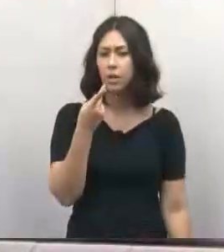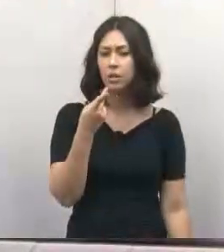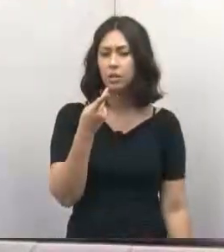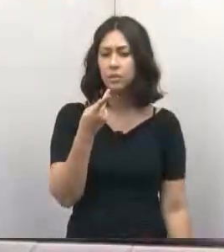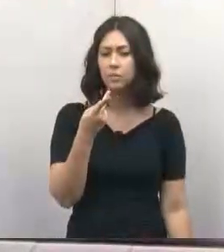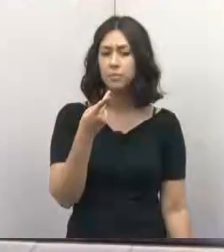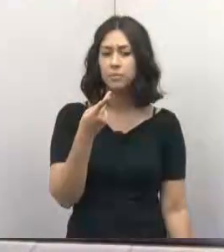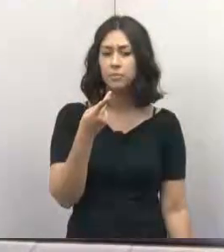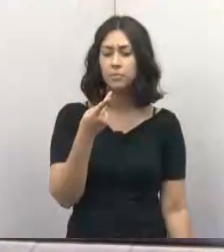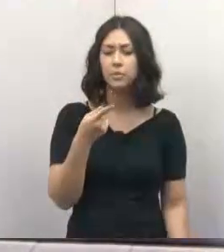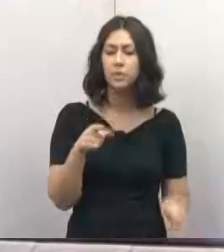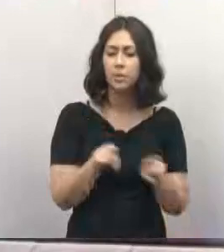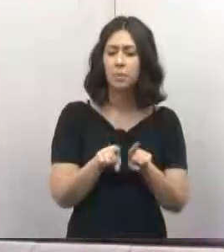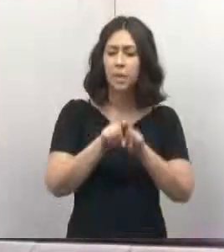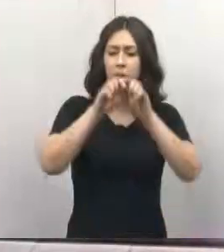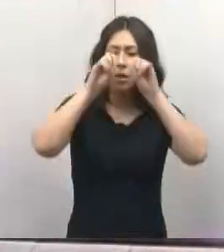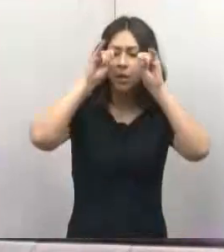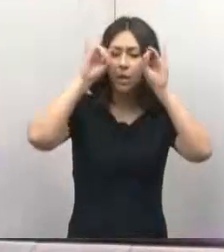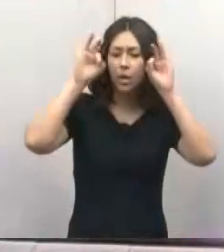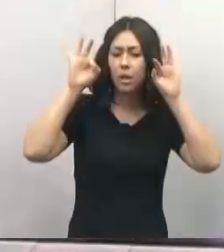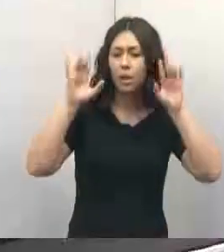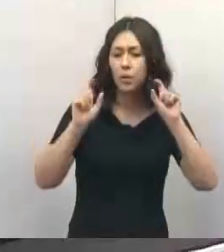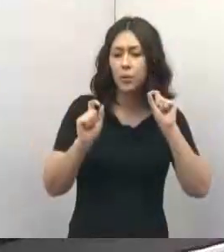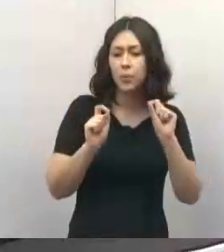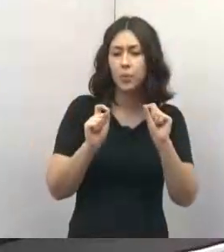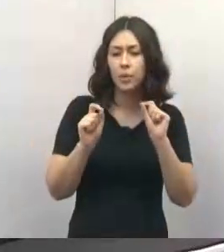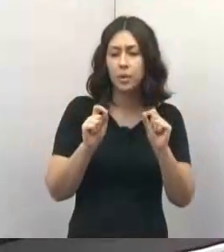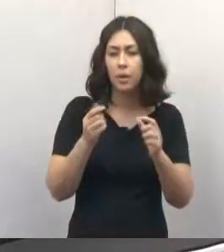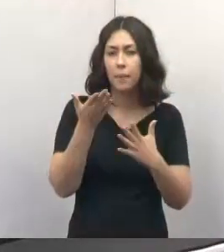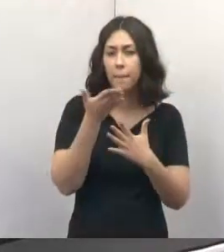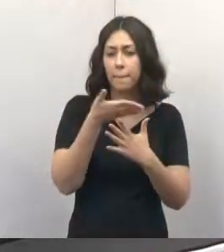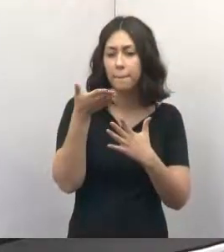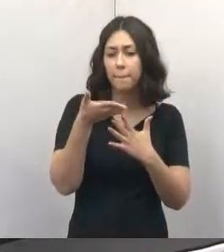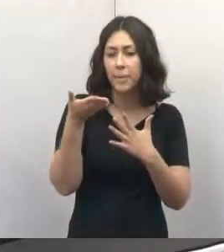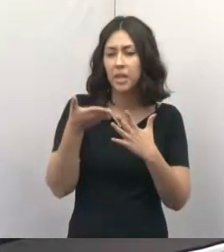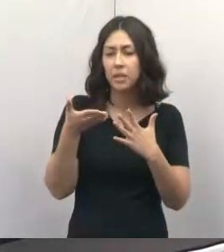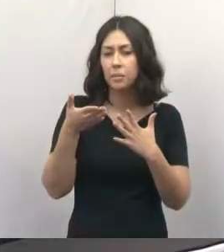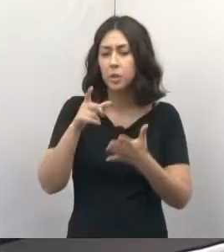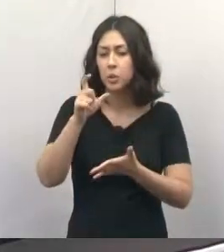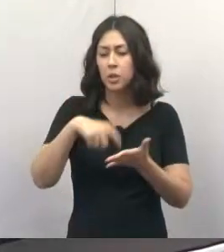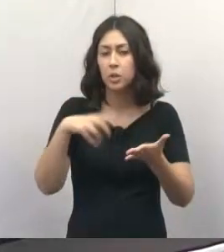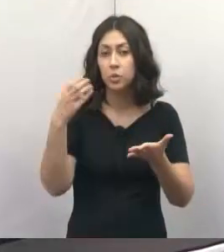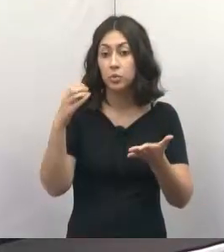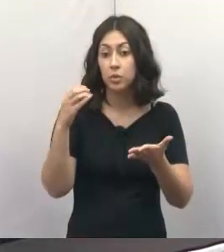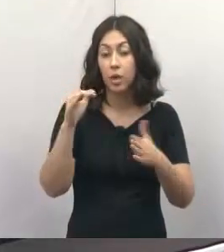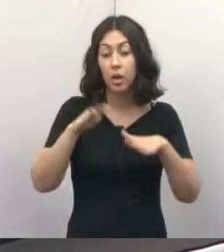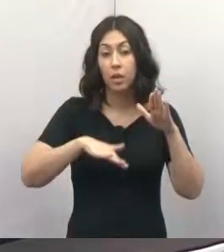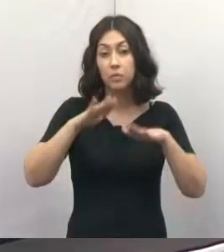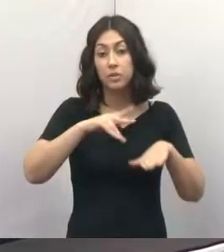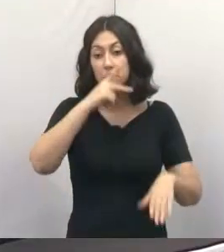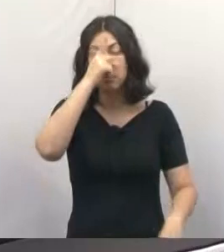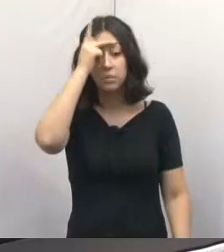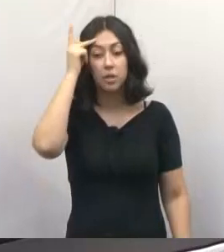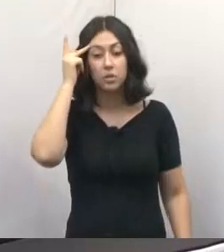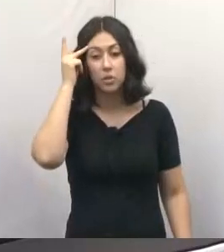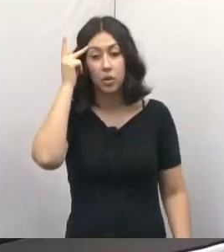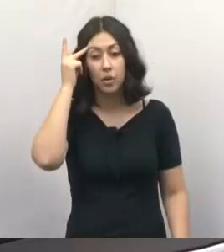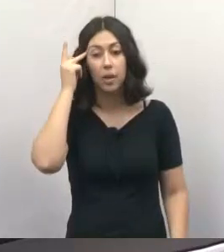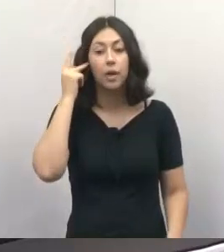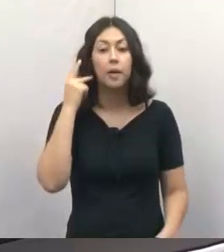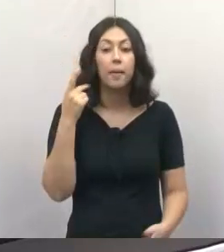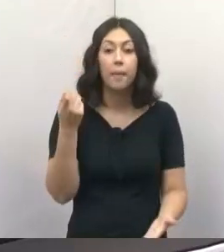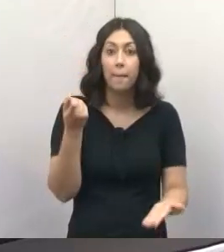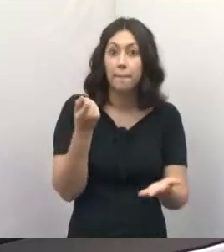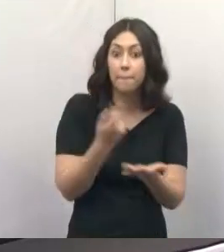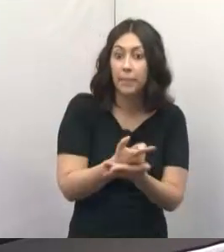também deixou bem claro a questão do parcelamento no crédito, né, porque as pessoas, às vezes, para poder fazer essa quitação